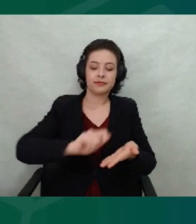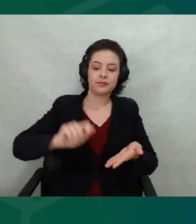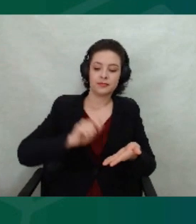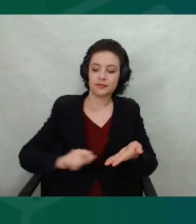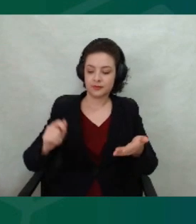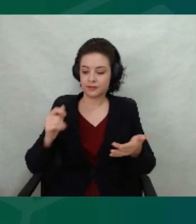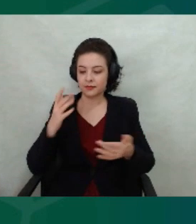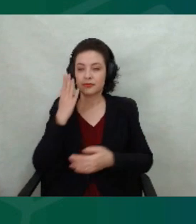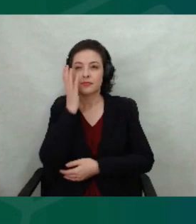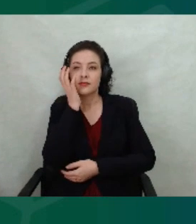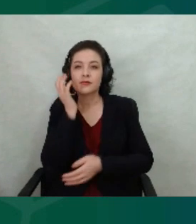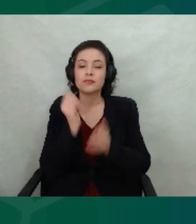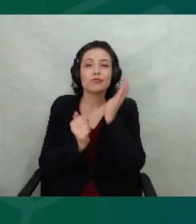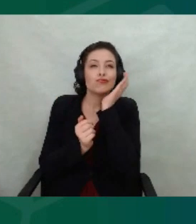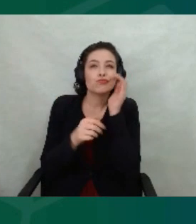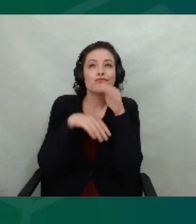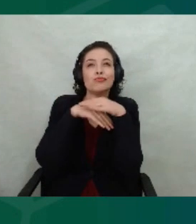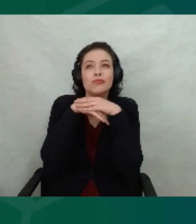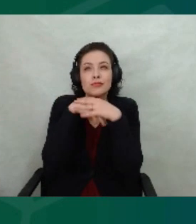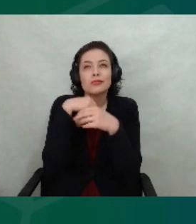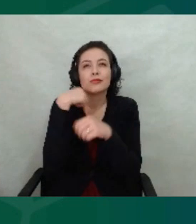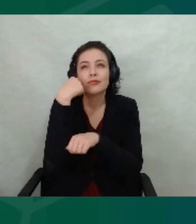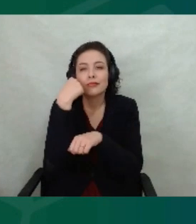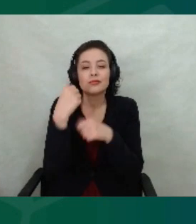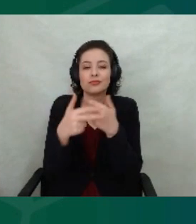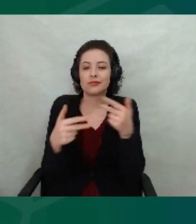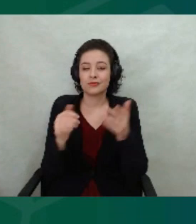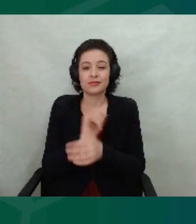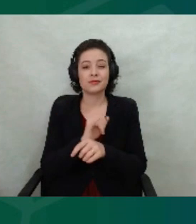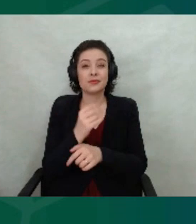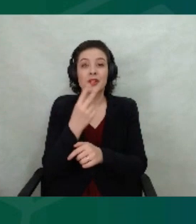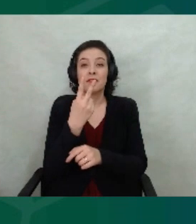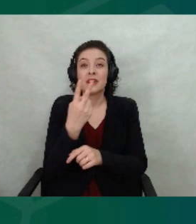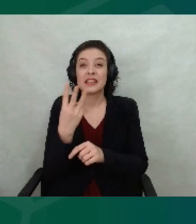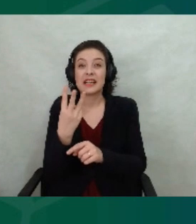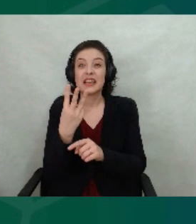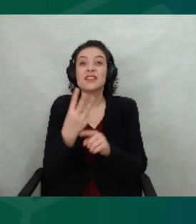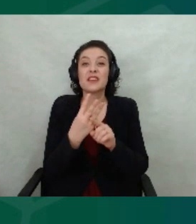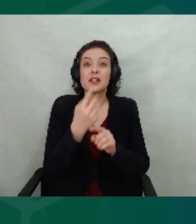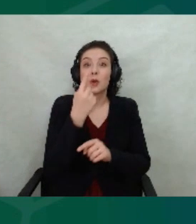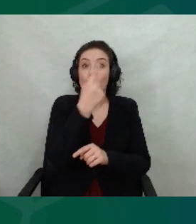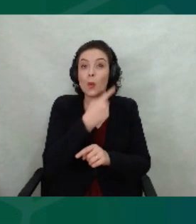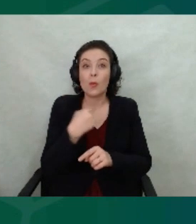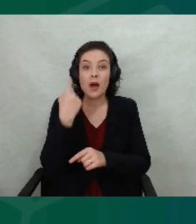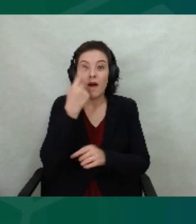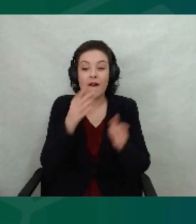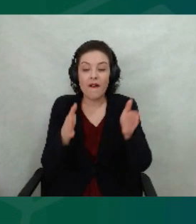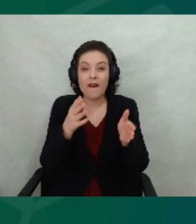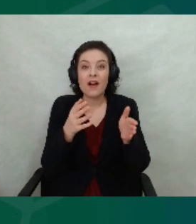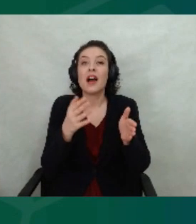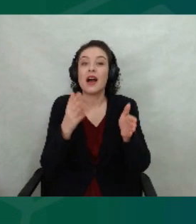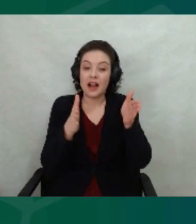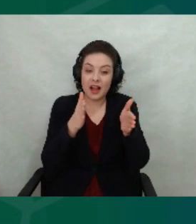rosto com as próprias mãos, isso em média 23 vezes por hora. E a cada hora, então,